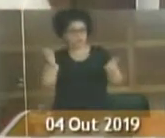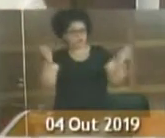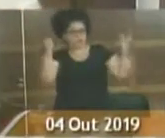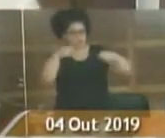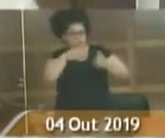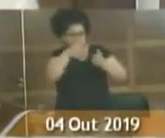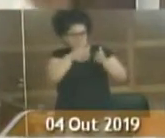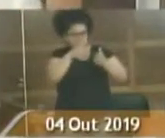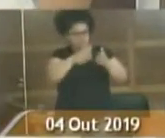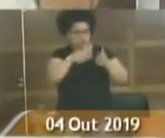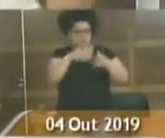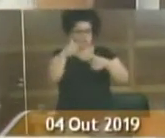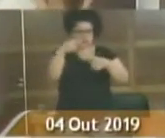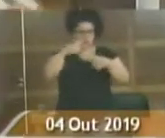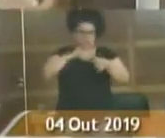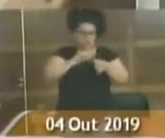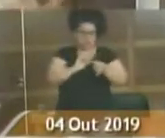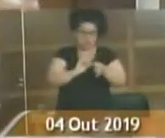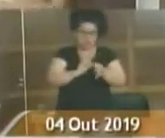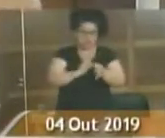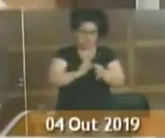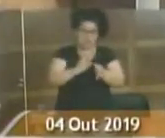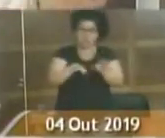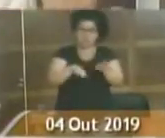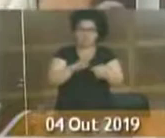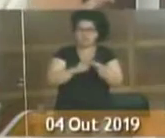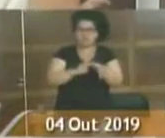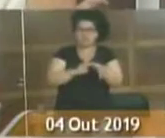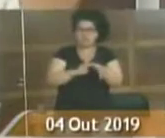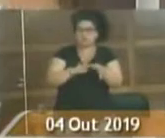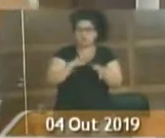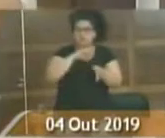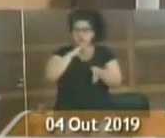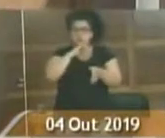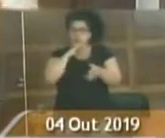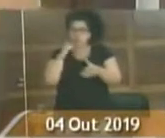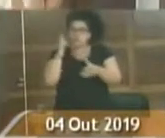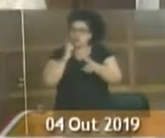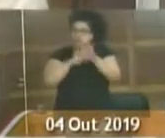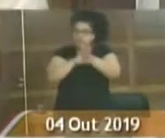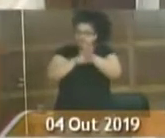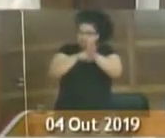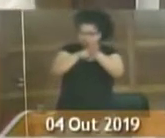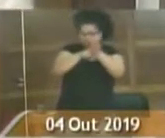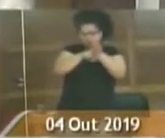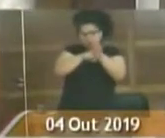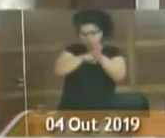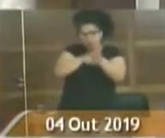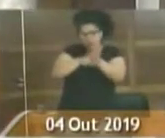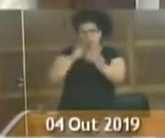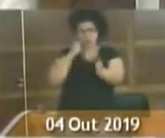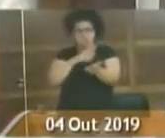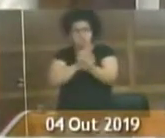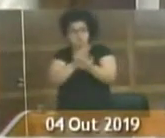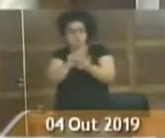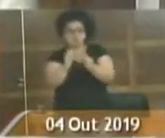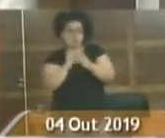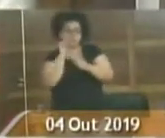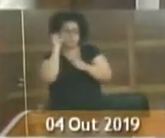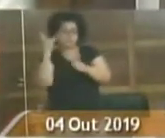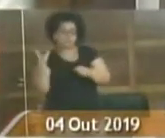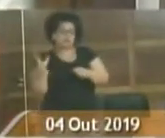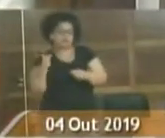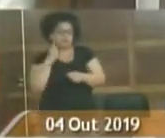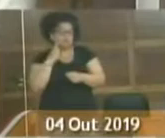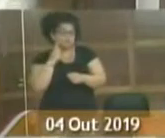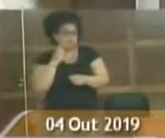matar aquele fungo. Aí a gente foi bisbilhotar e começamos a fazer no